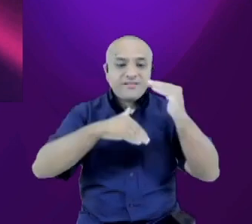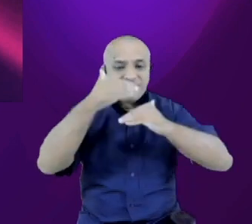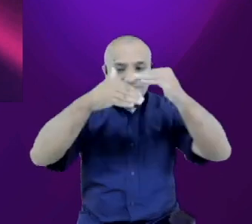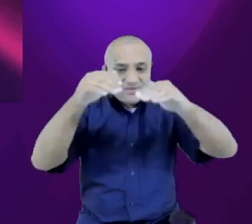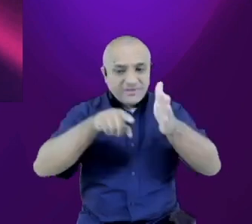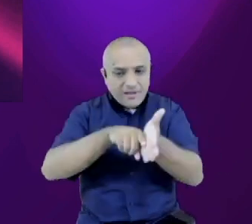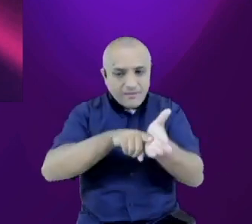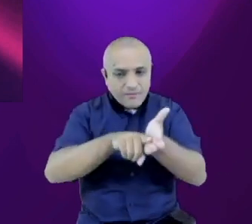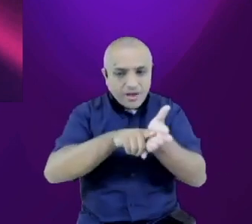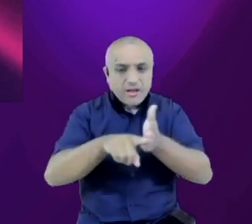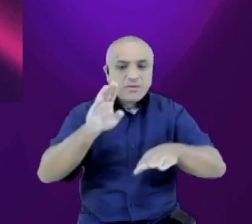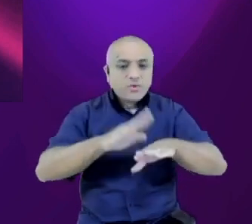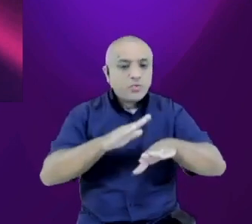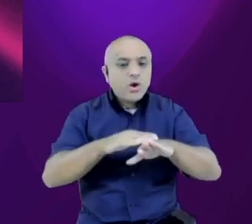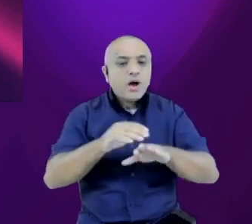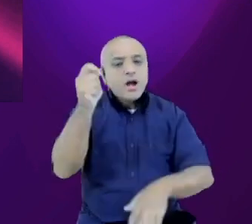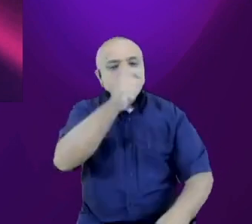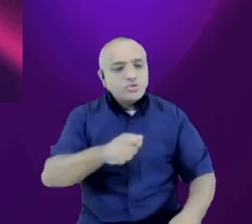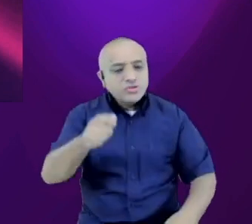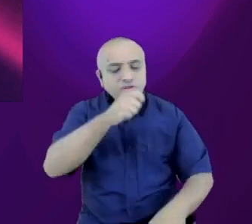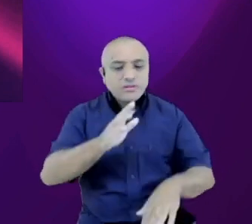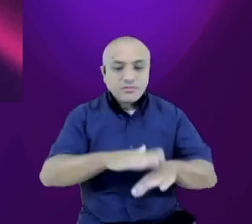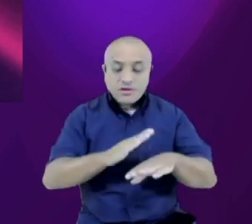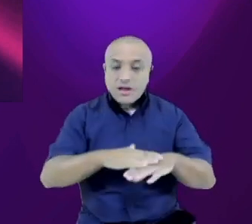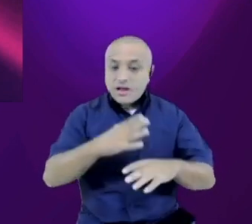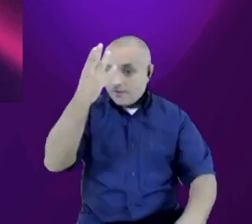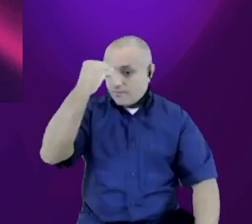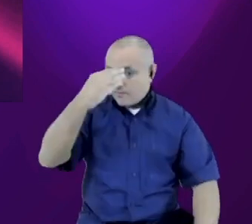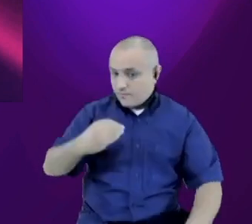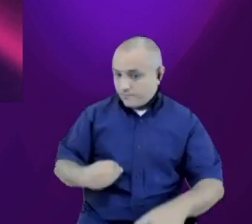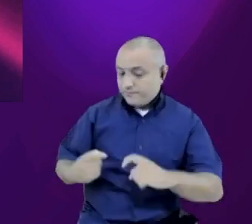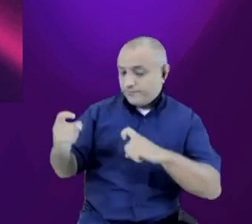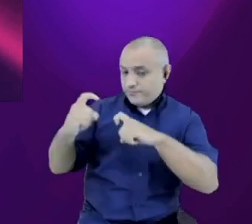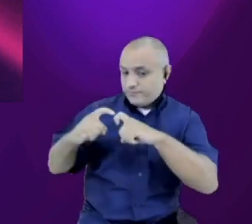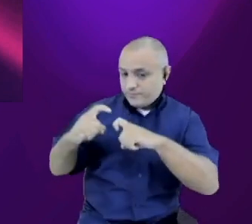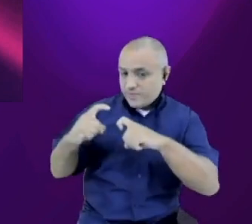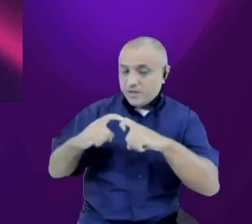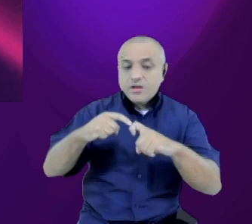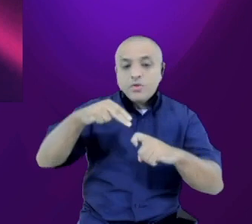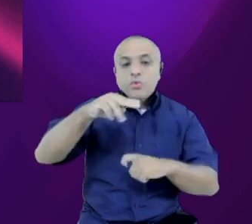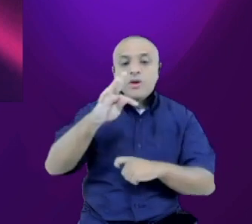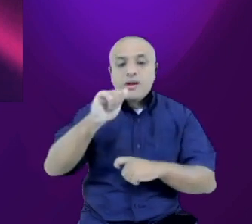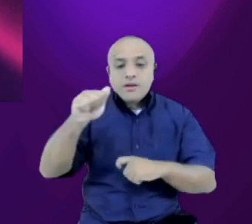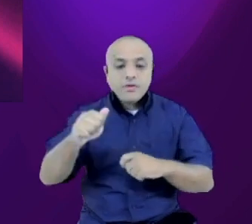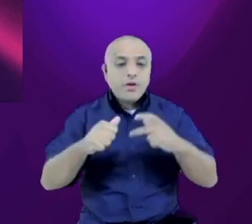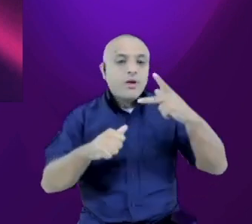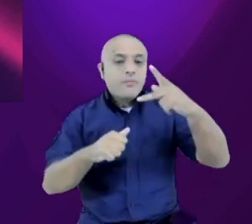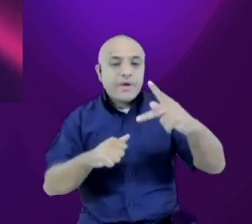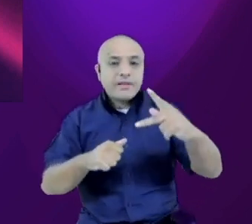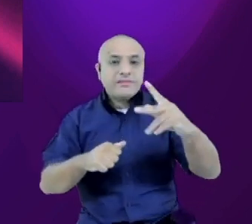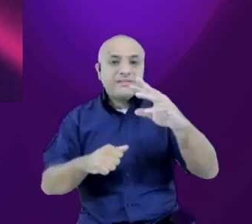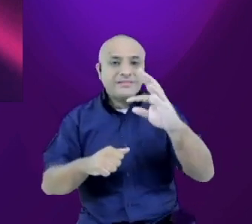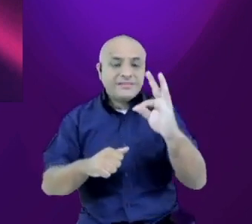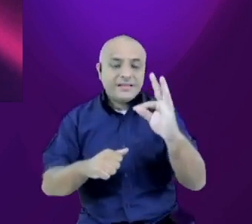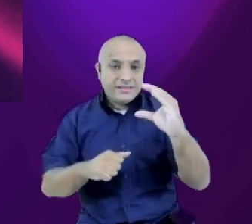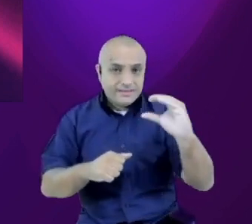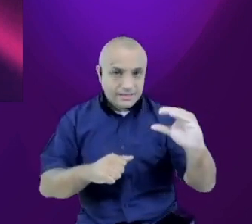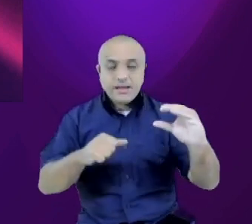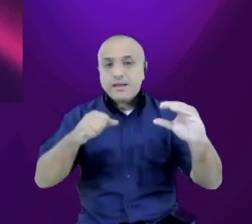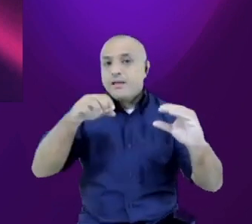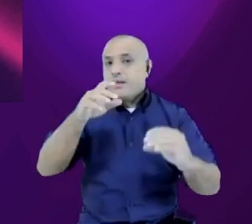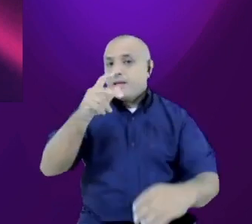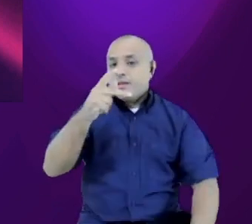especialidade, com a associação com a medicina nuclear e o desenvolvimento do PET-CT e, atualmente, o PET-RM, que ainda